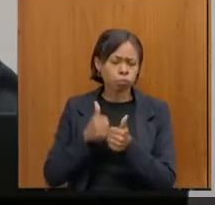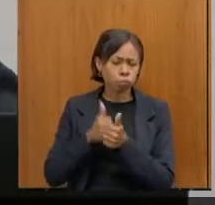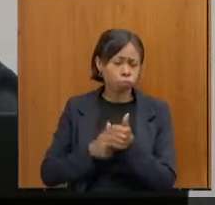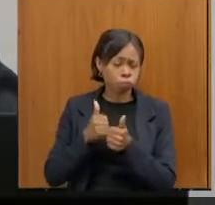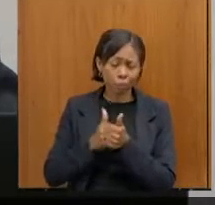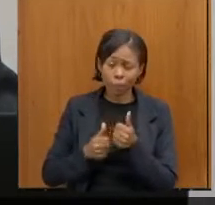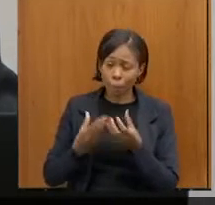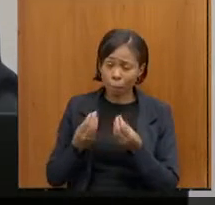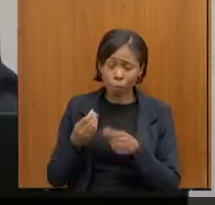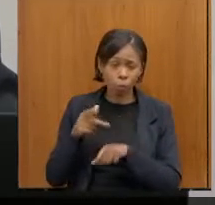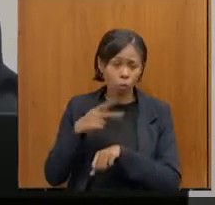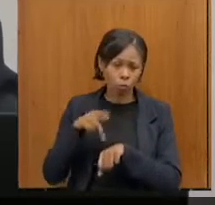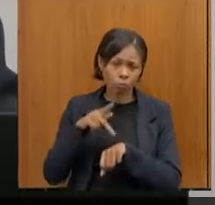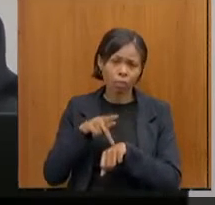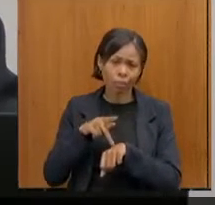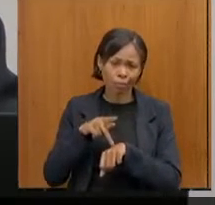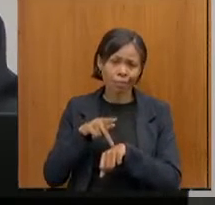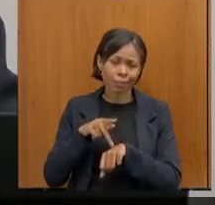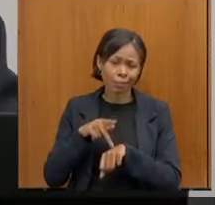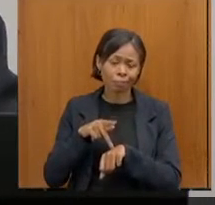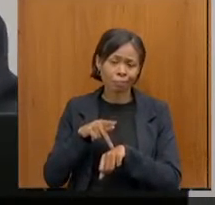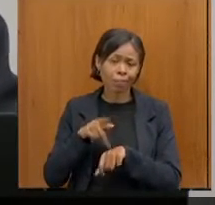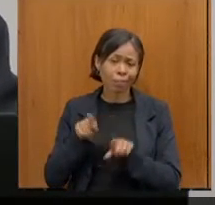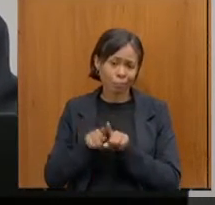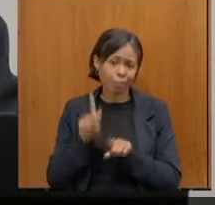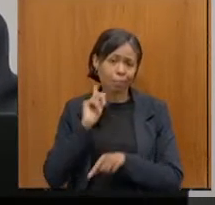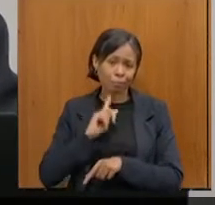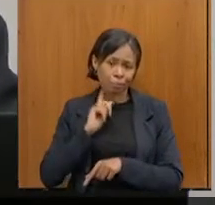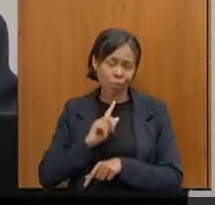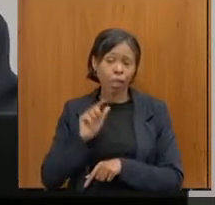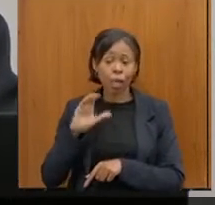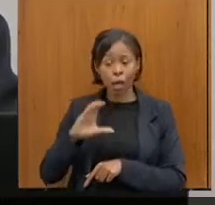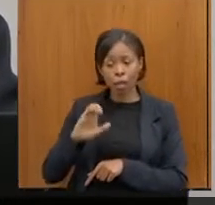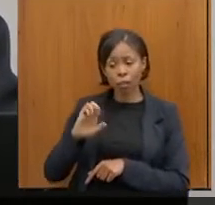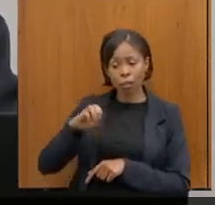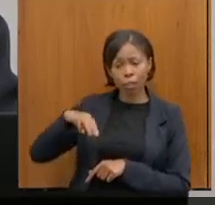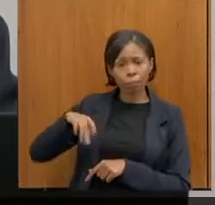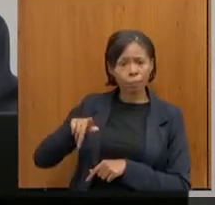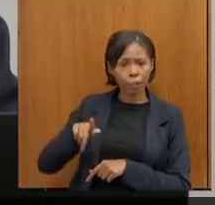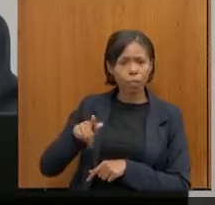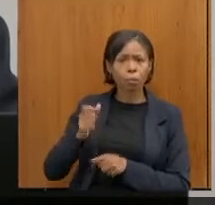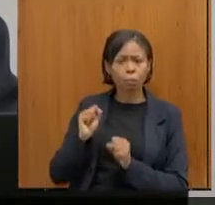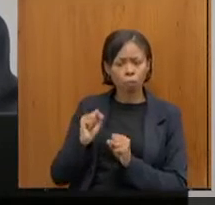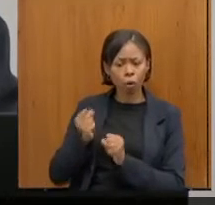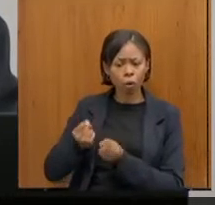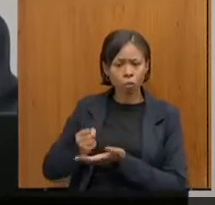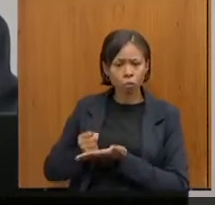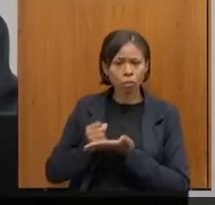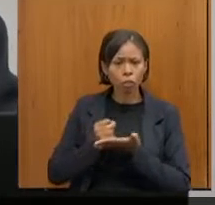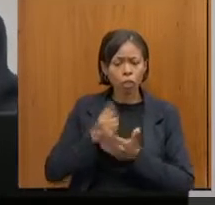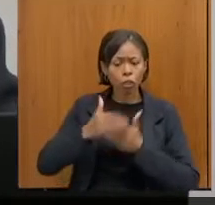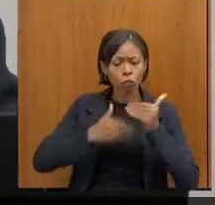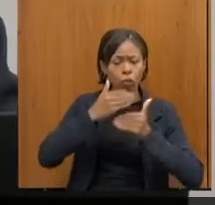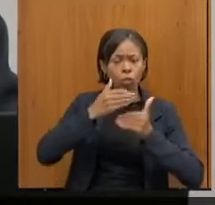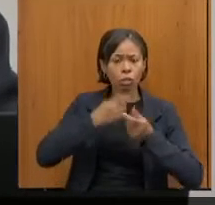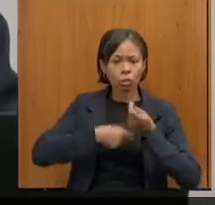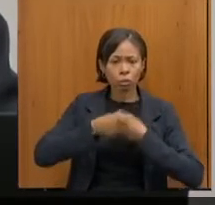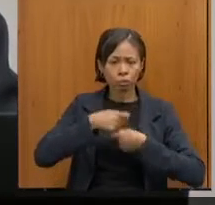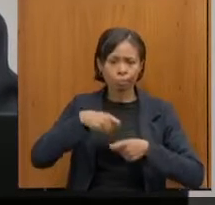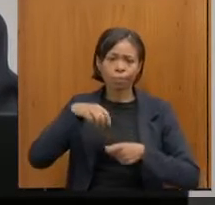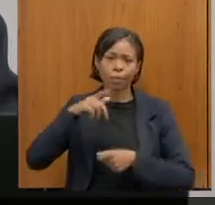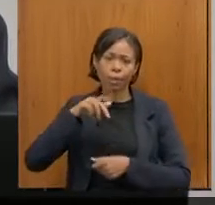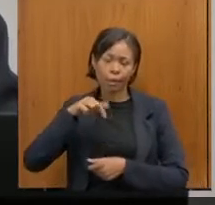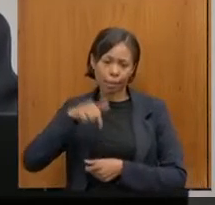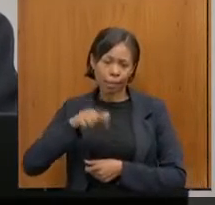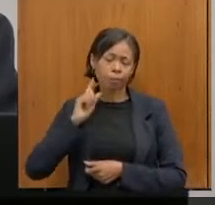vejo que a Cemig Pode ser sim um braço importantíssimo para o desenvolvimento econômico de Minas Gerais sendo um parceiro